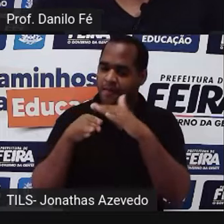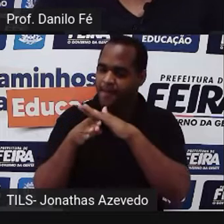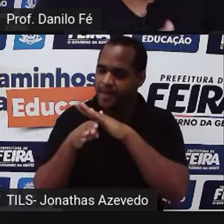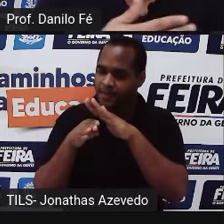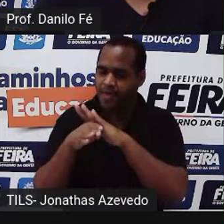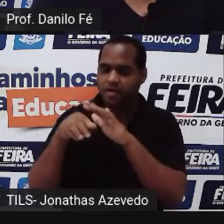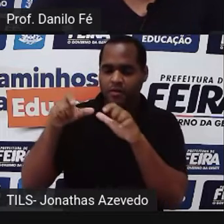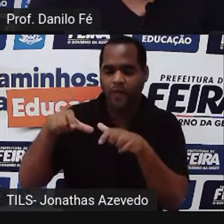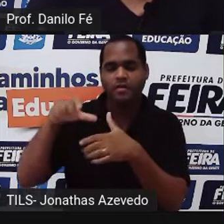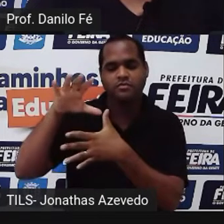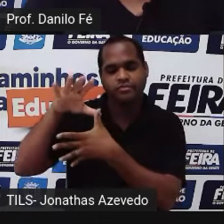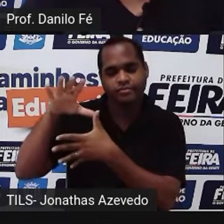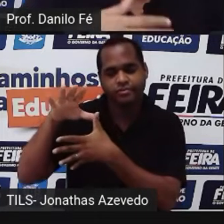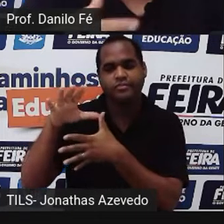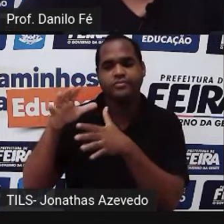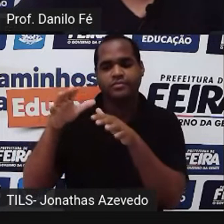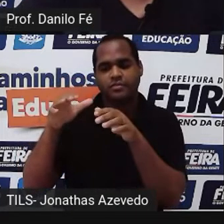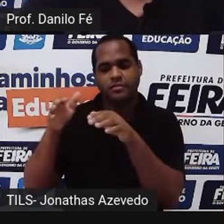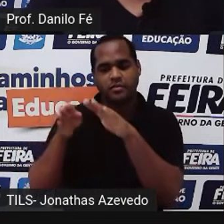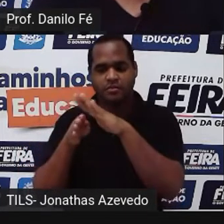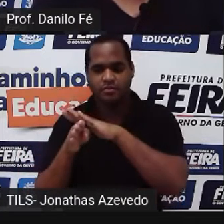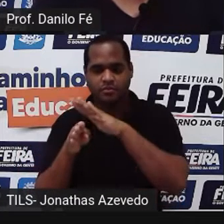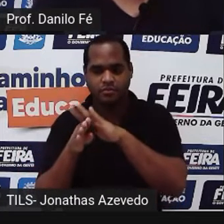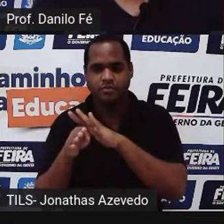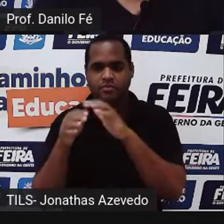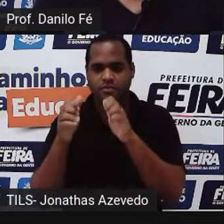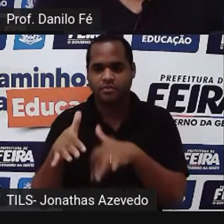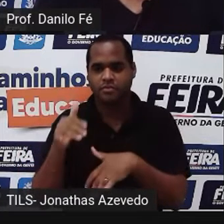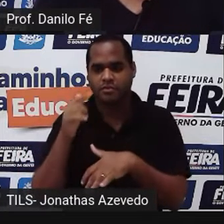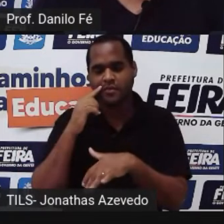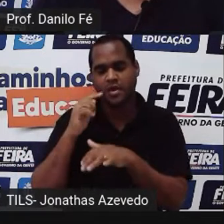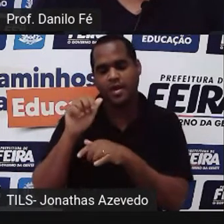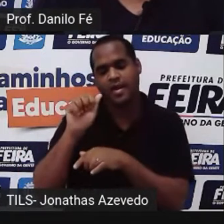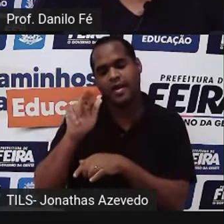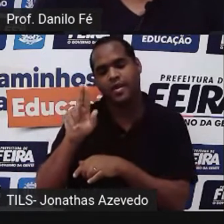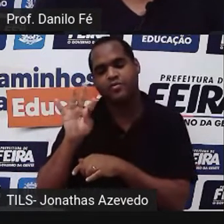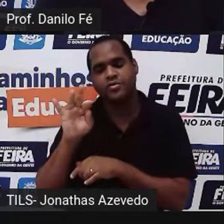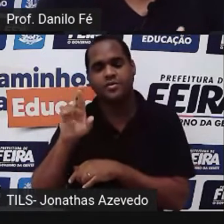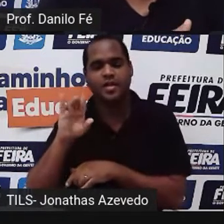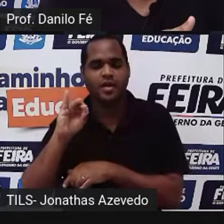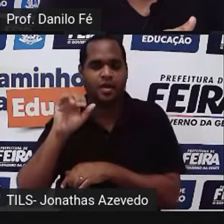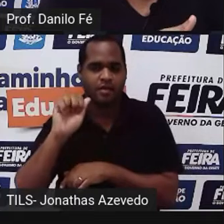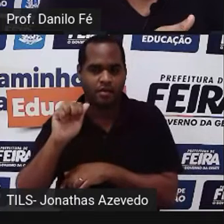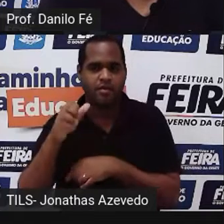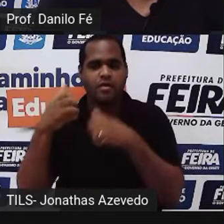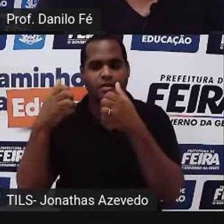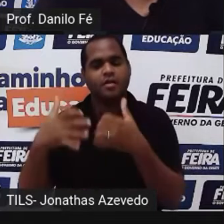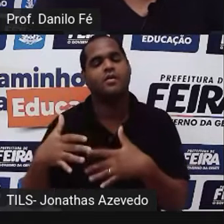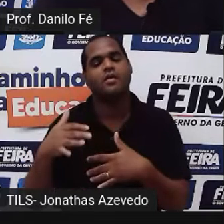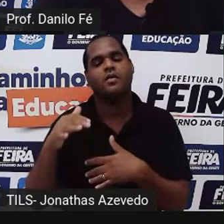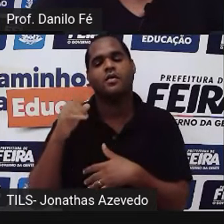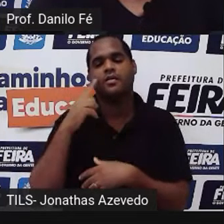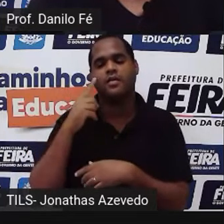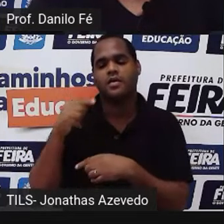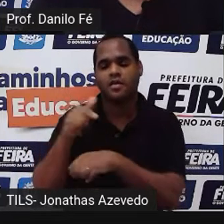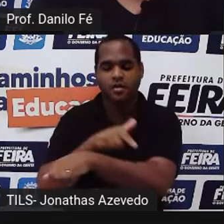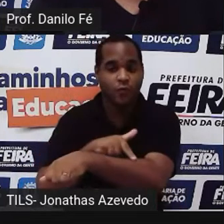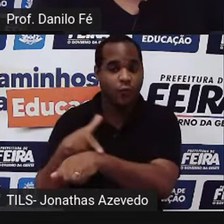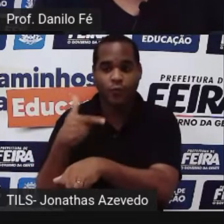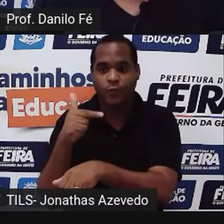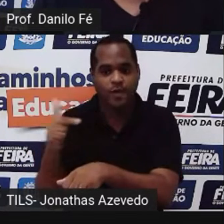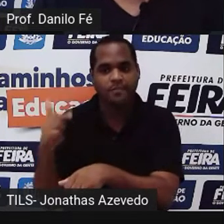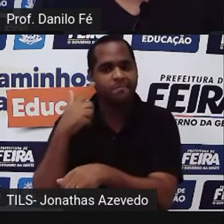territórios, invade a Áustria, a Tchecoslováquia, até que chega ao ponto de que o comportamento dele